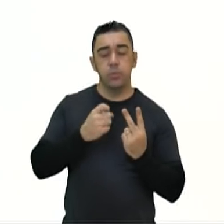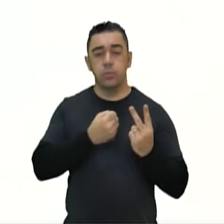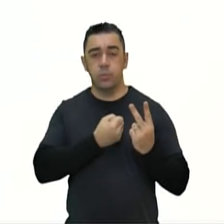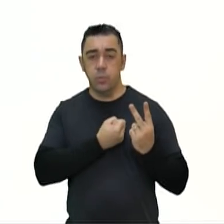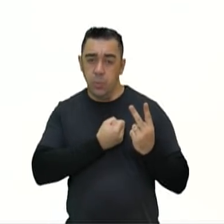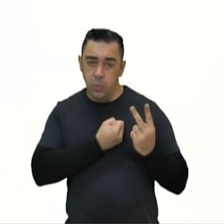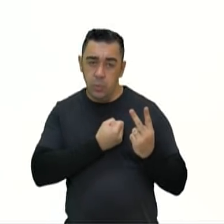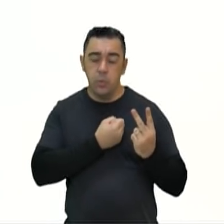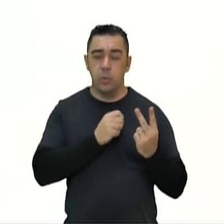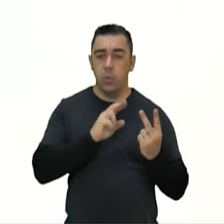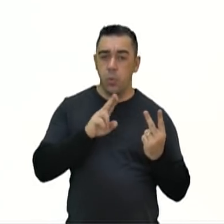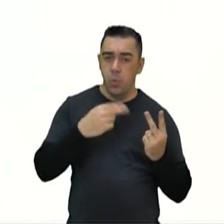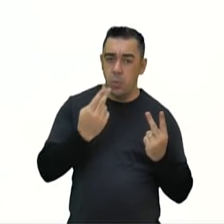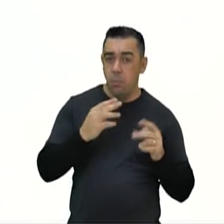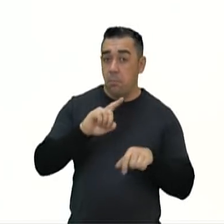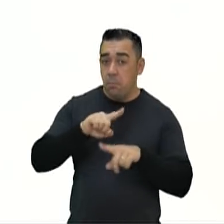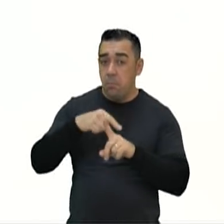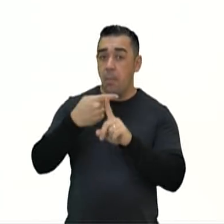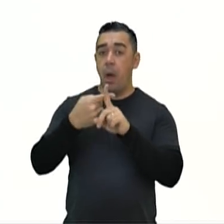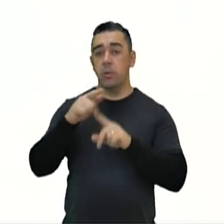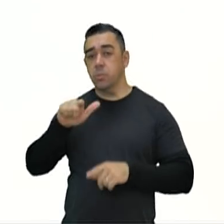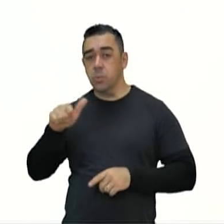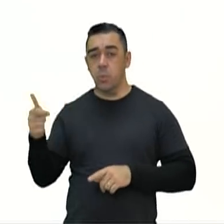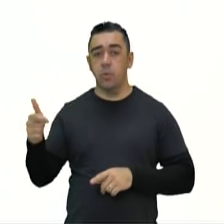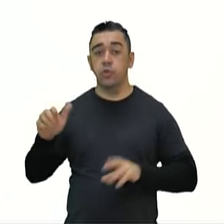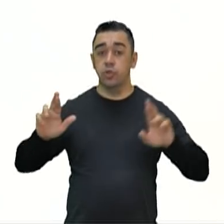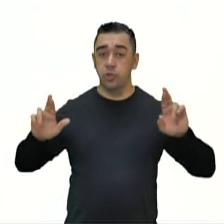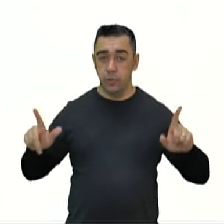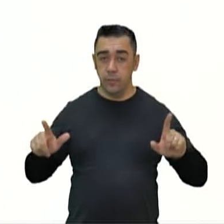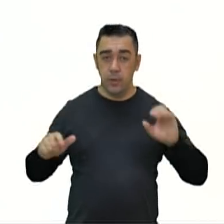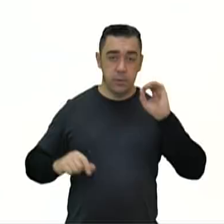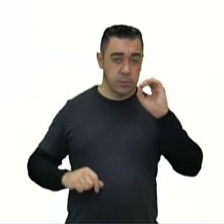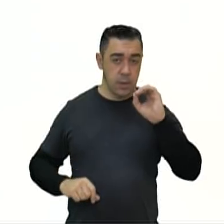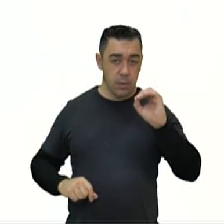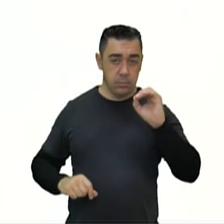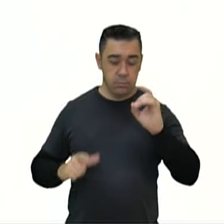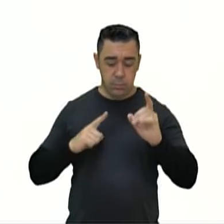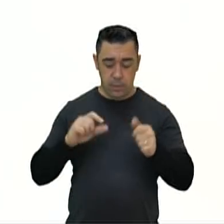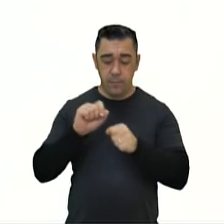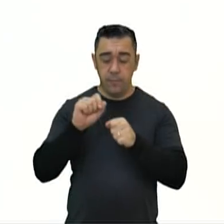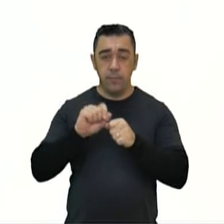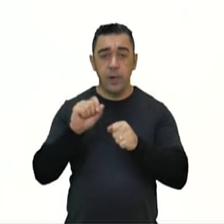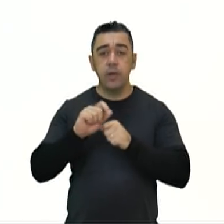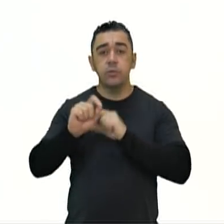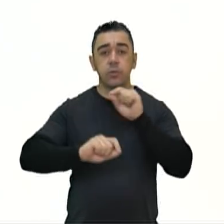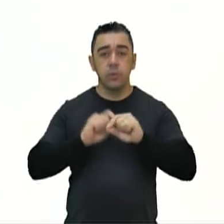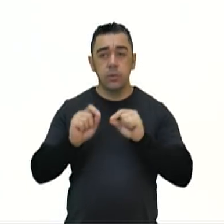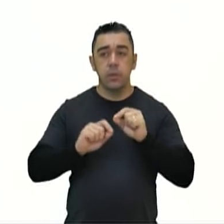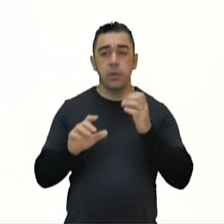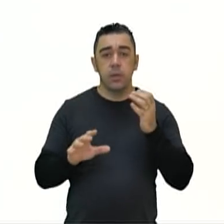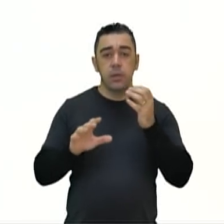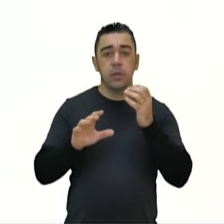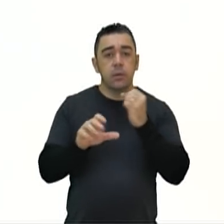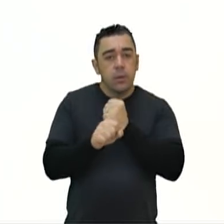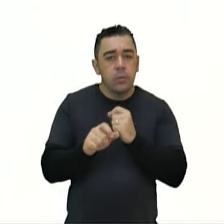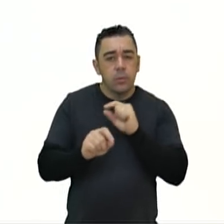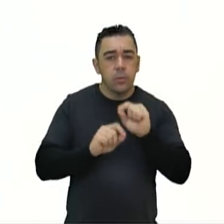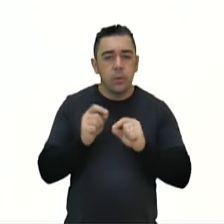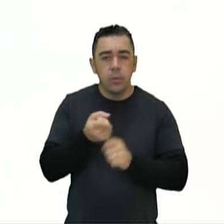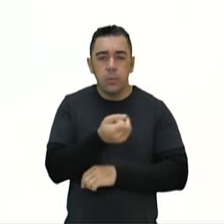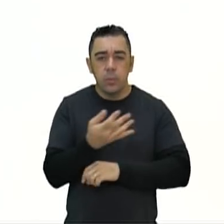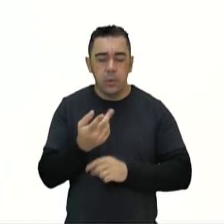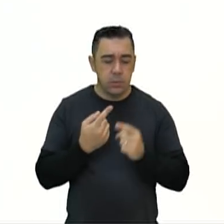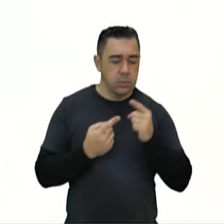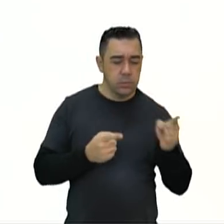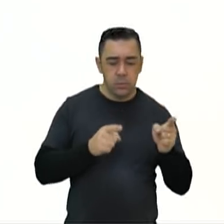mais números inteiros diferentes de zero, calculamos o produto dos módulos dos fatores,